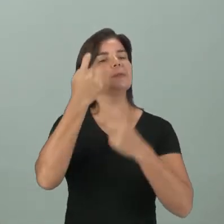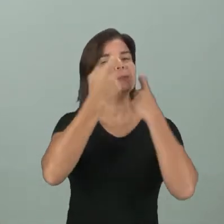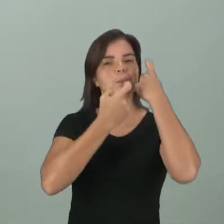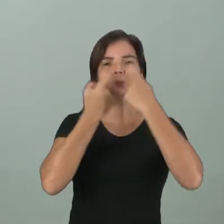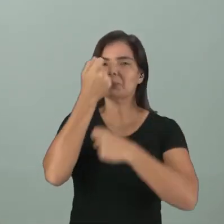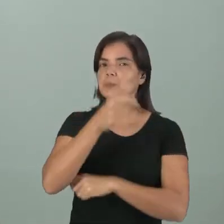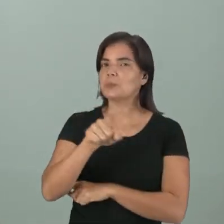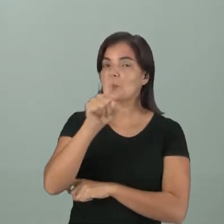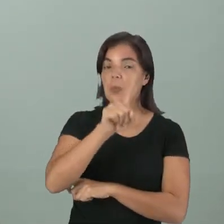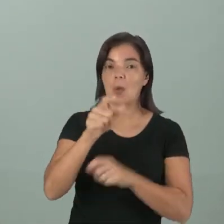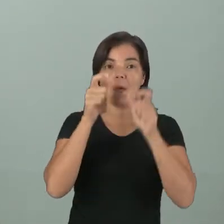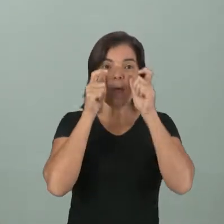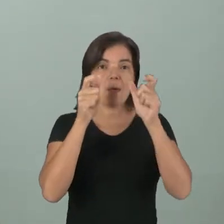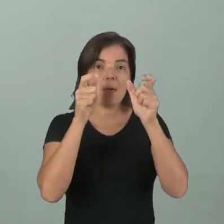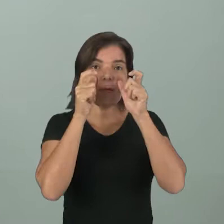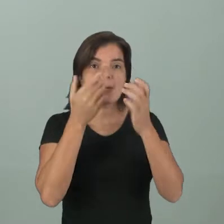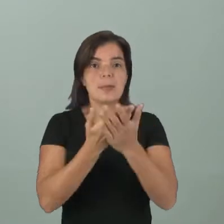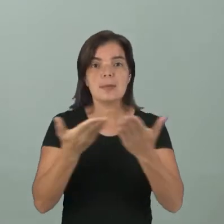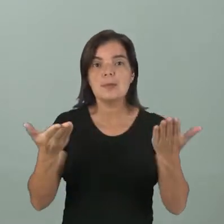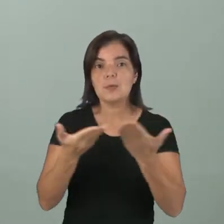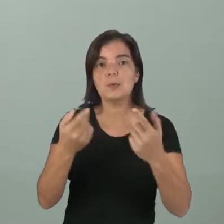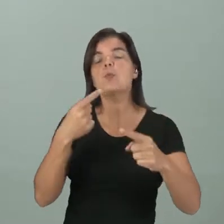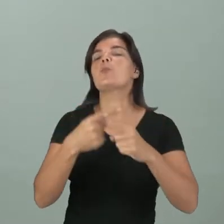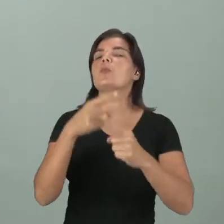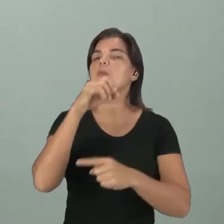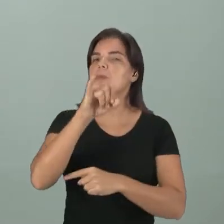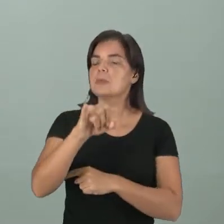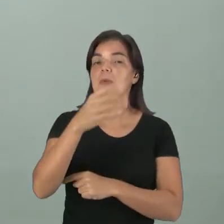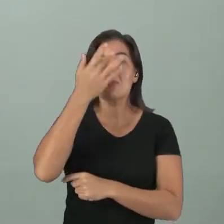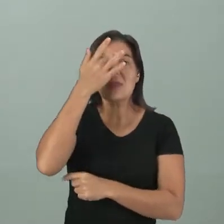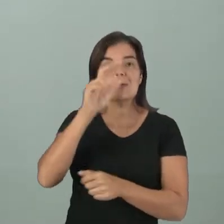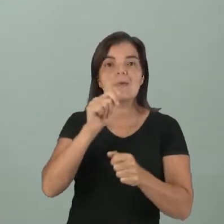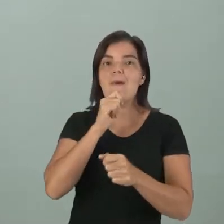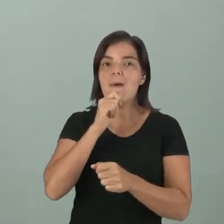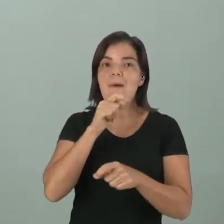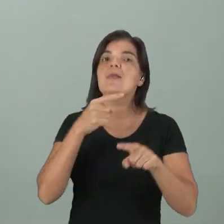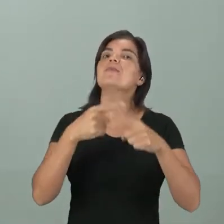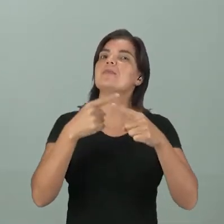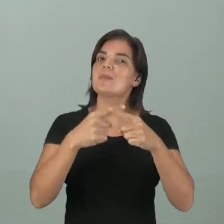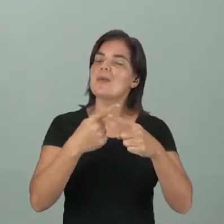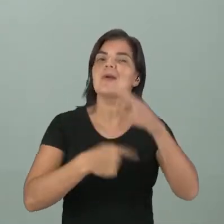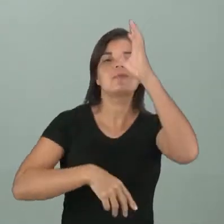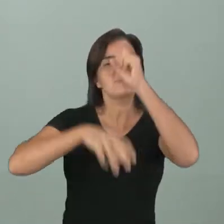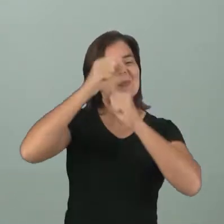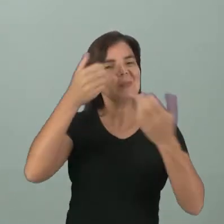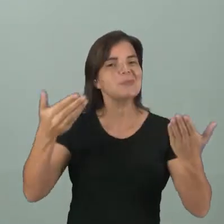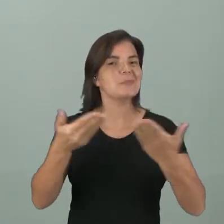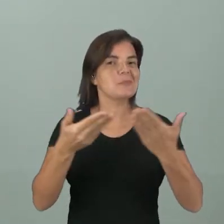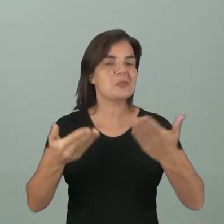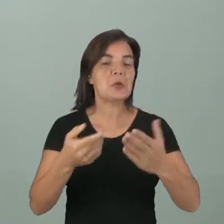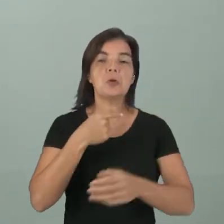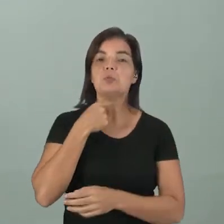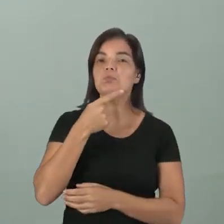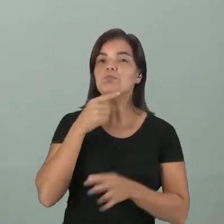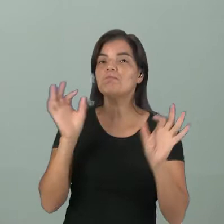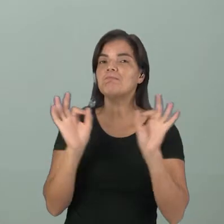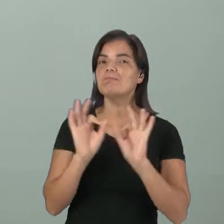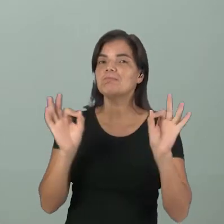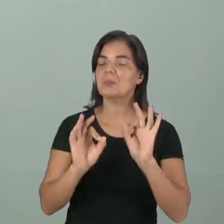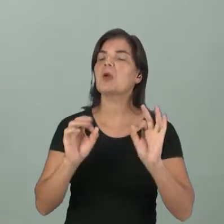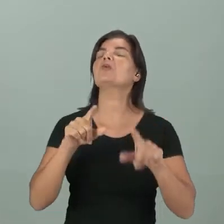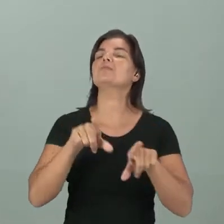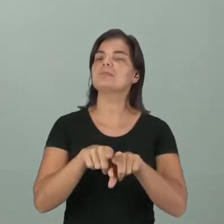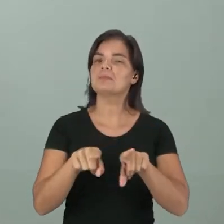casa atento, mantenha sua atenção na aula de hoje, porque se você ainda não sabe, você vai aprender e não vai ficar nenhuma dúvida, eu posso